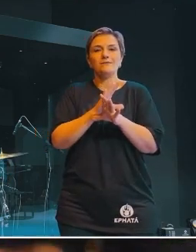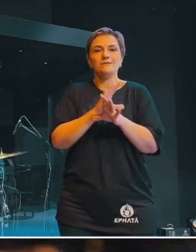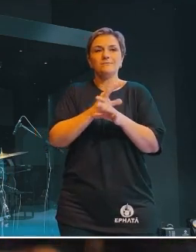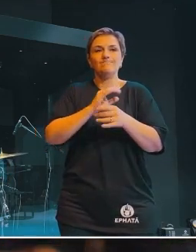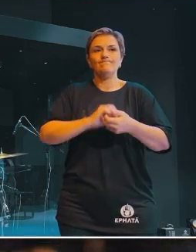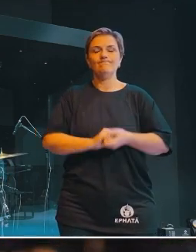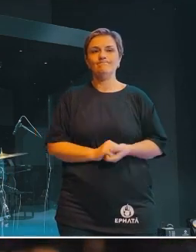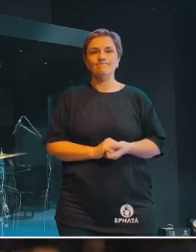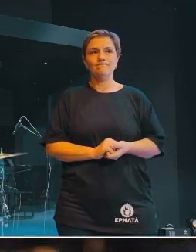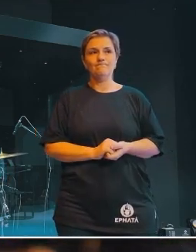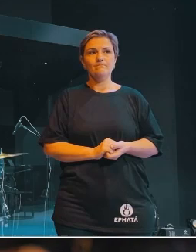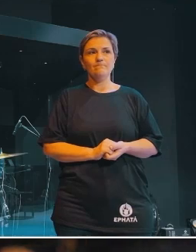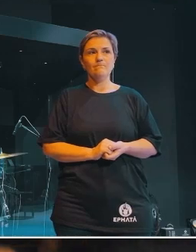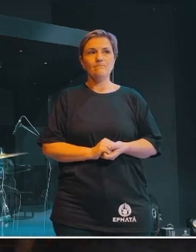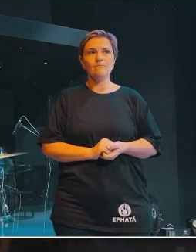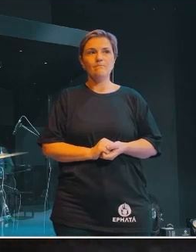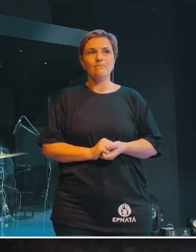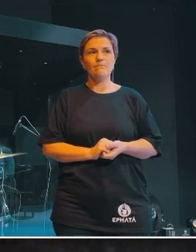abundância.